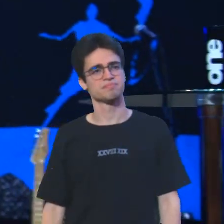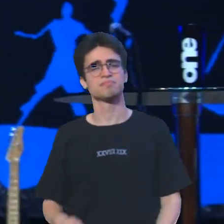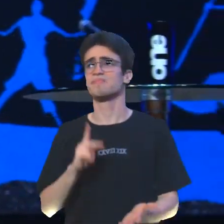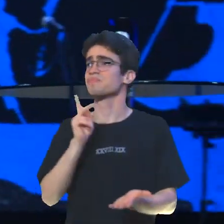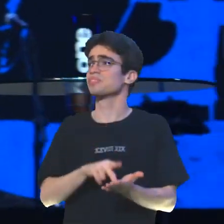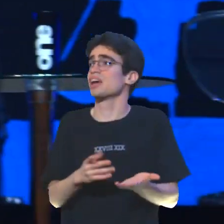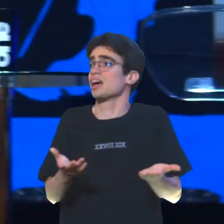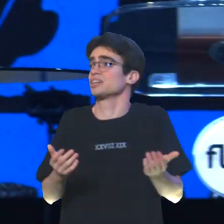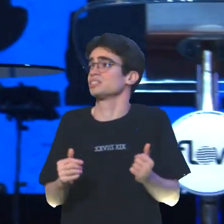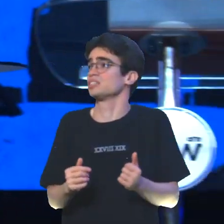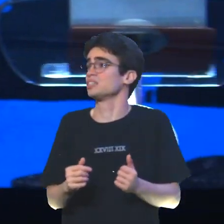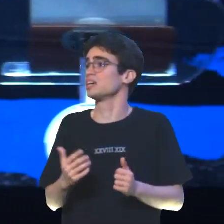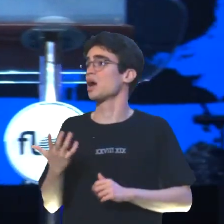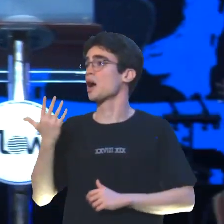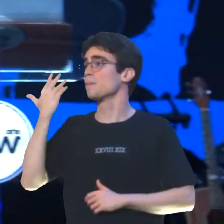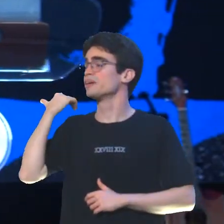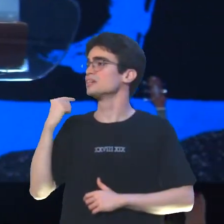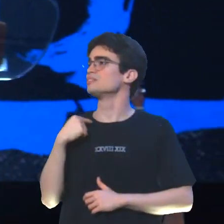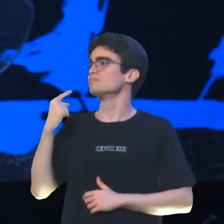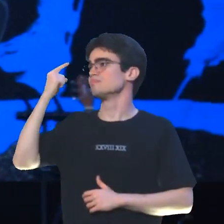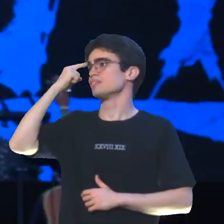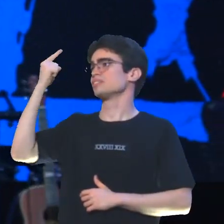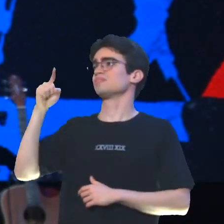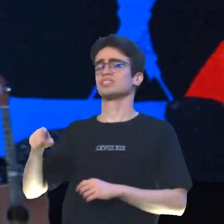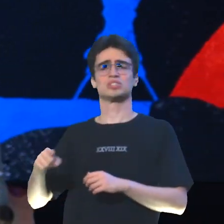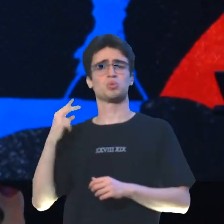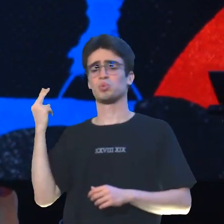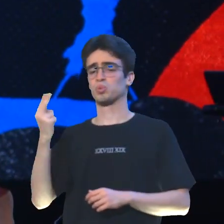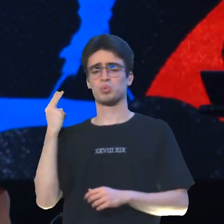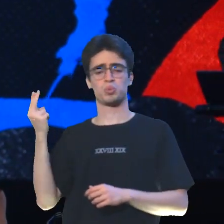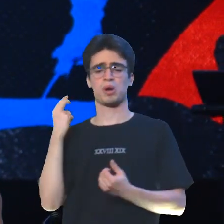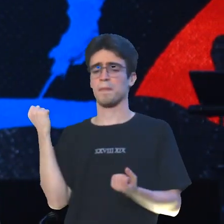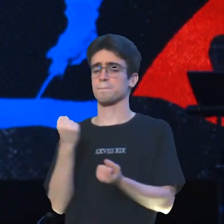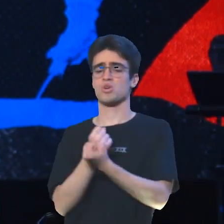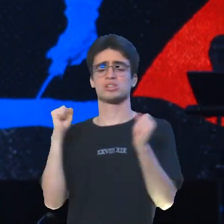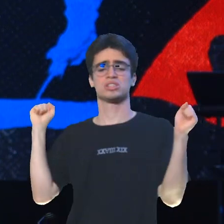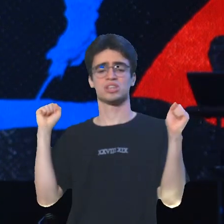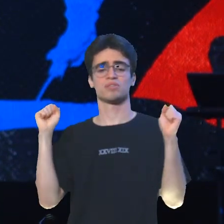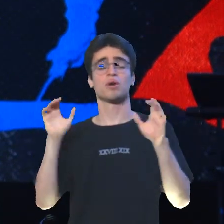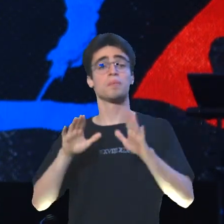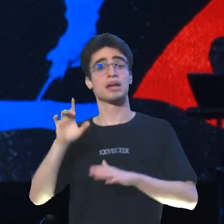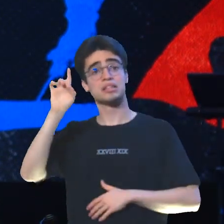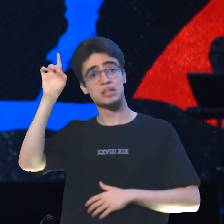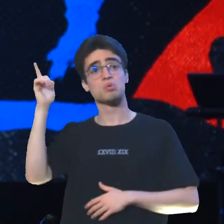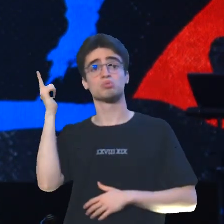Porque o que eu achava que era impossível, o Senhor conseguiu fazer